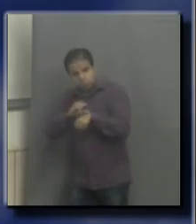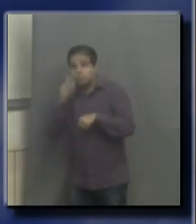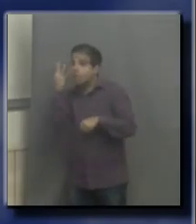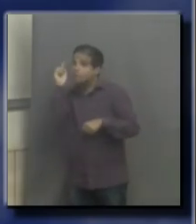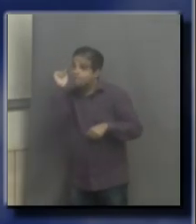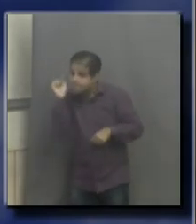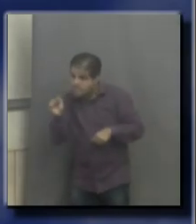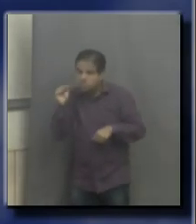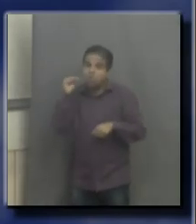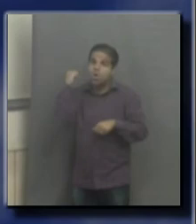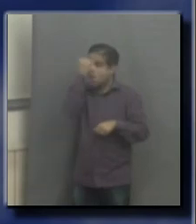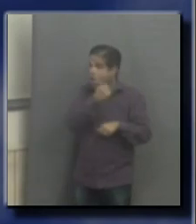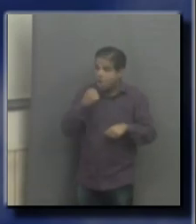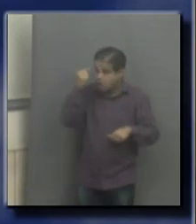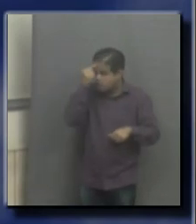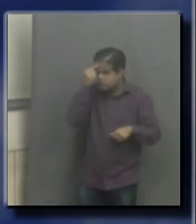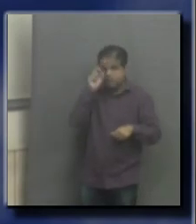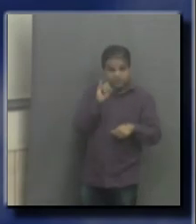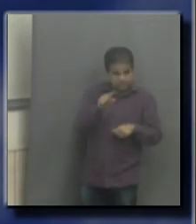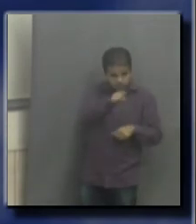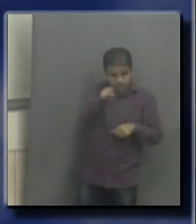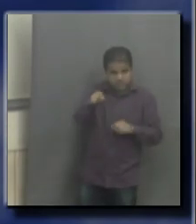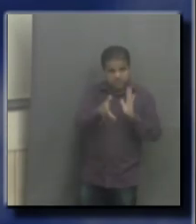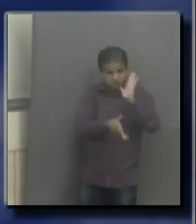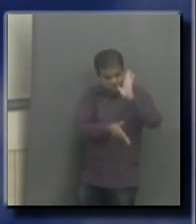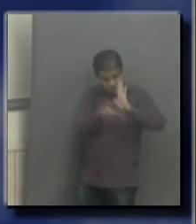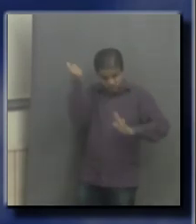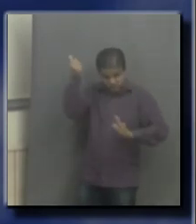4.000 horas, se você tirar